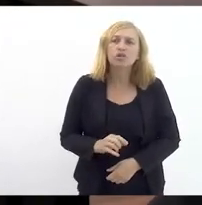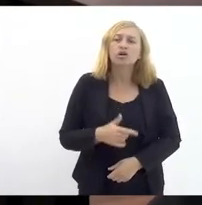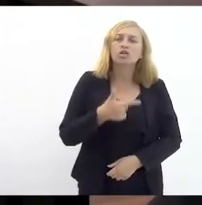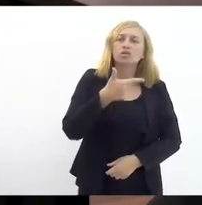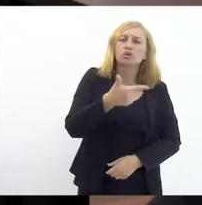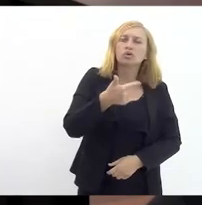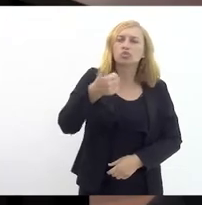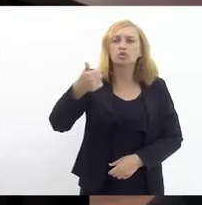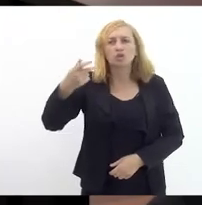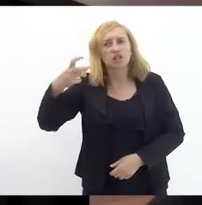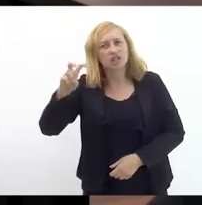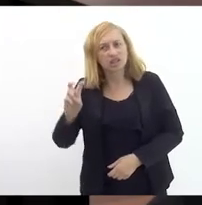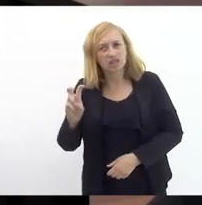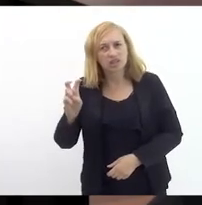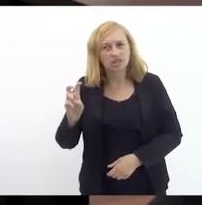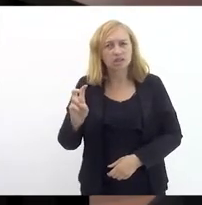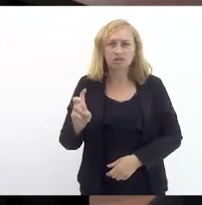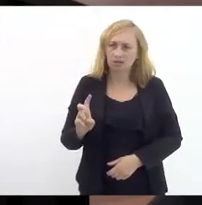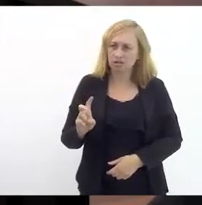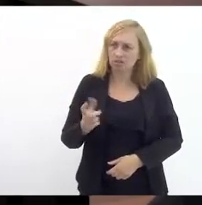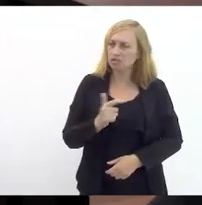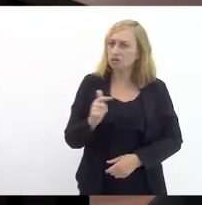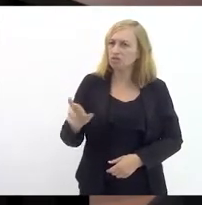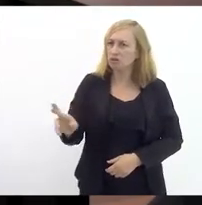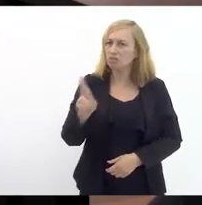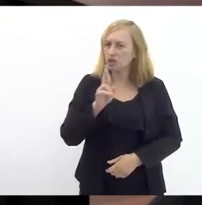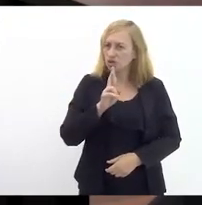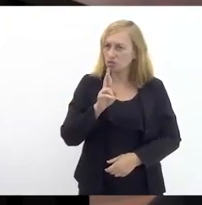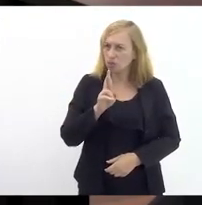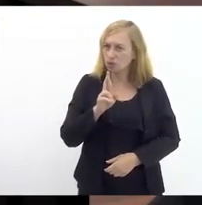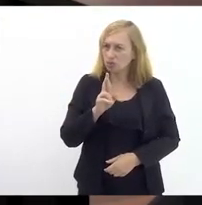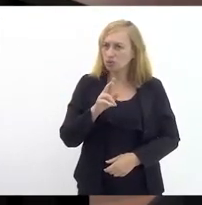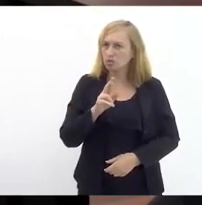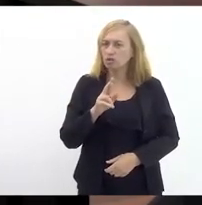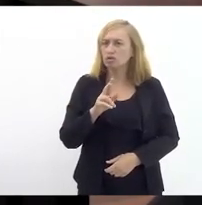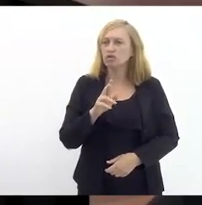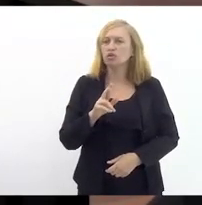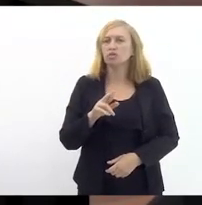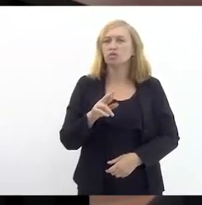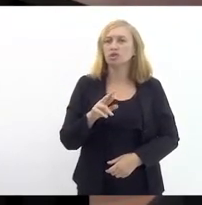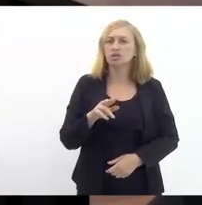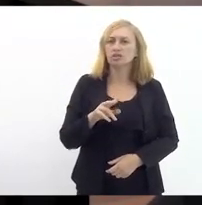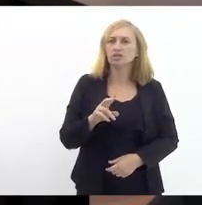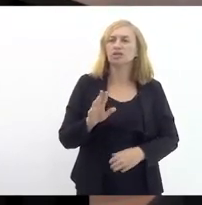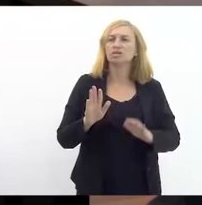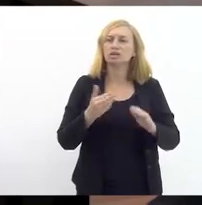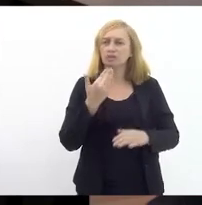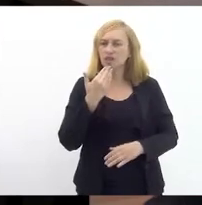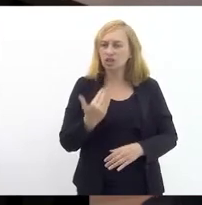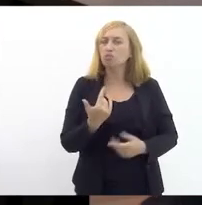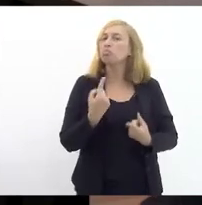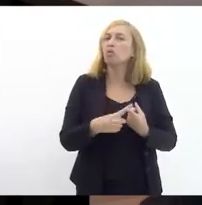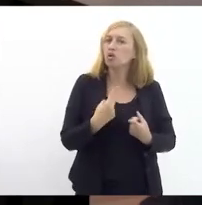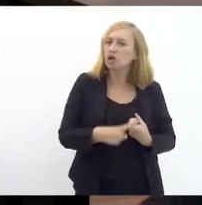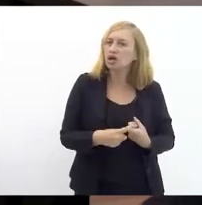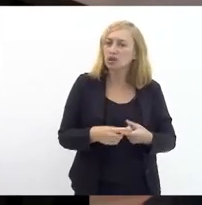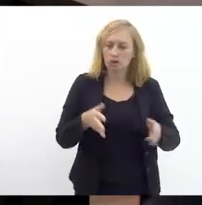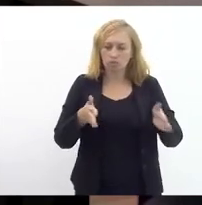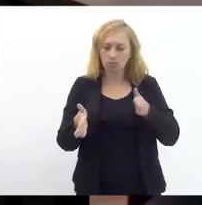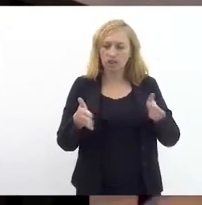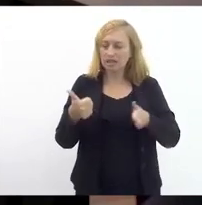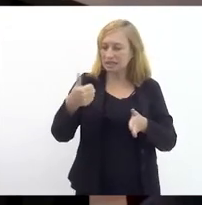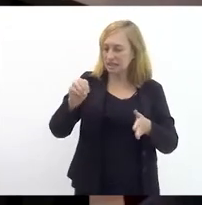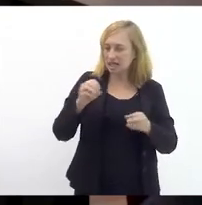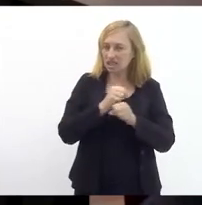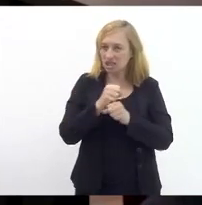2015. Nós não tivemos nenhuma resposta sobre essa solicitação. Por que da solicitação? O período de 10 anos